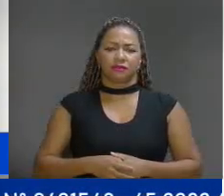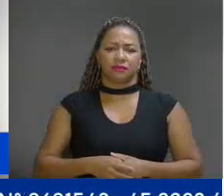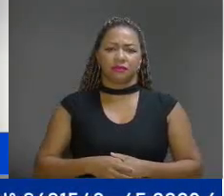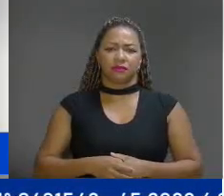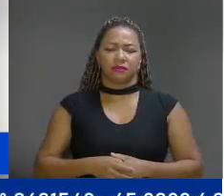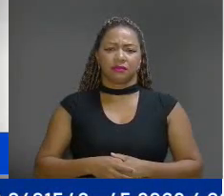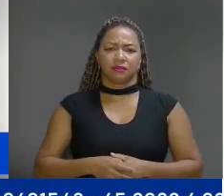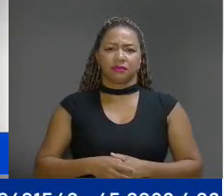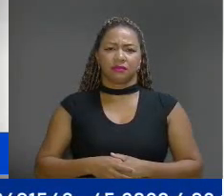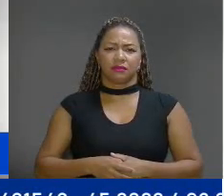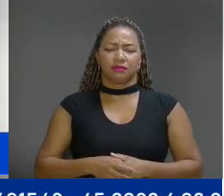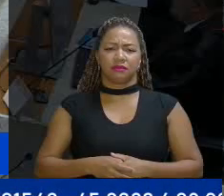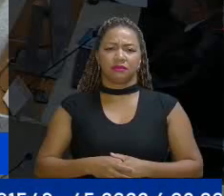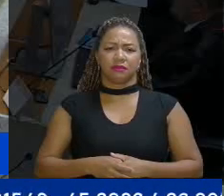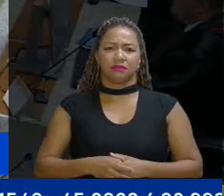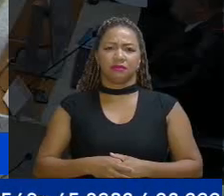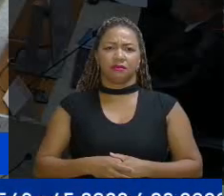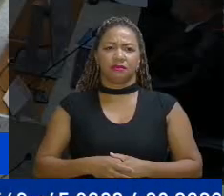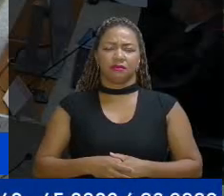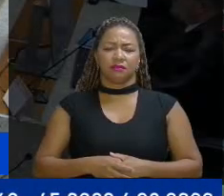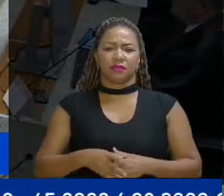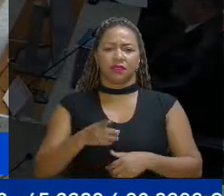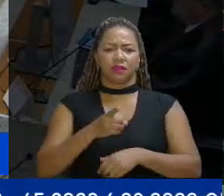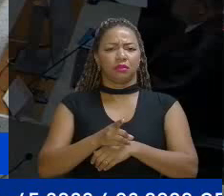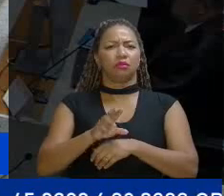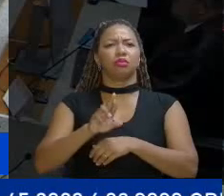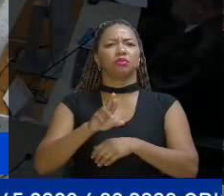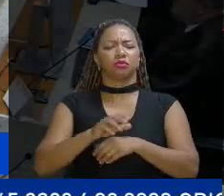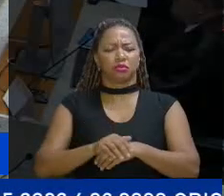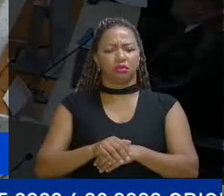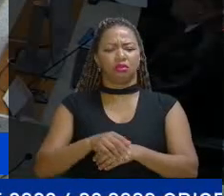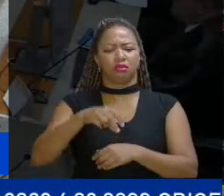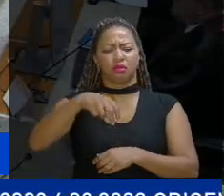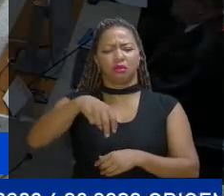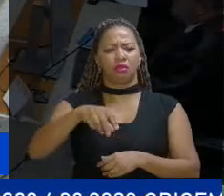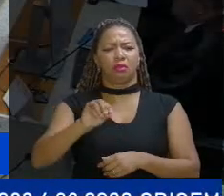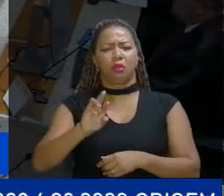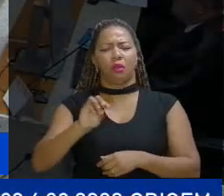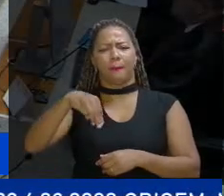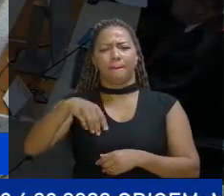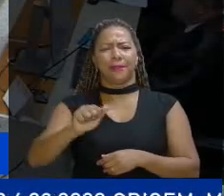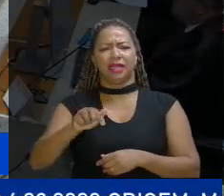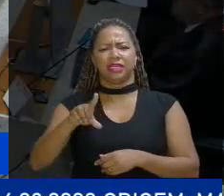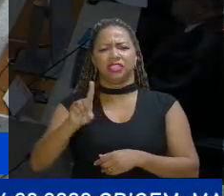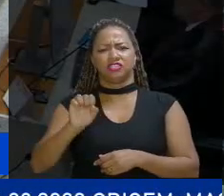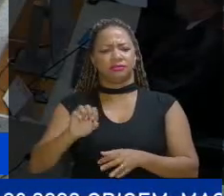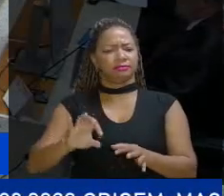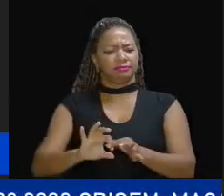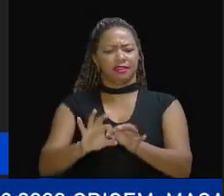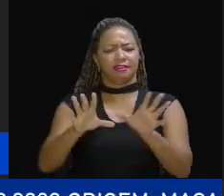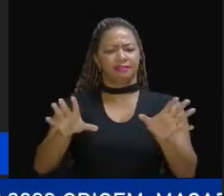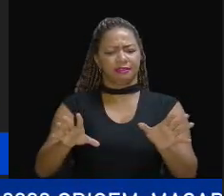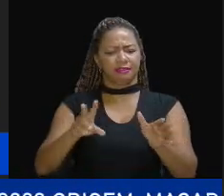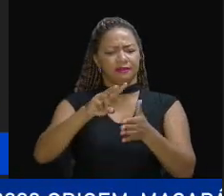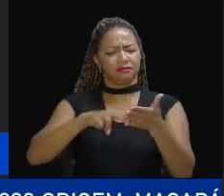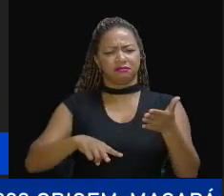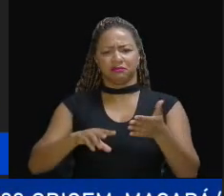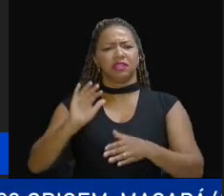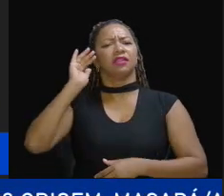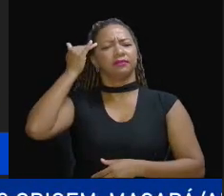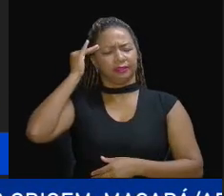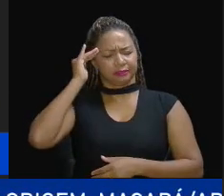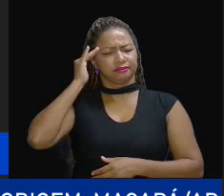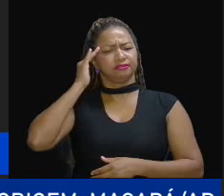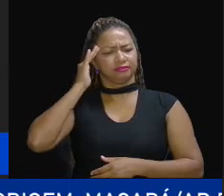Inclusive, a todos. Doutor Normandes disponibilizou, né? Isso, está disponível aqui. Então, se está compreendido,